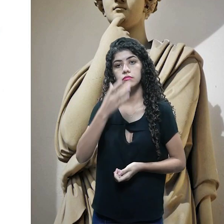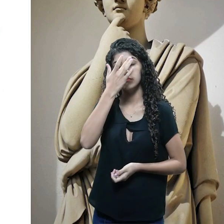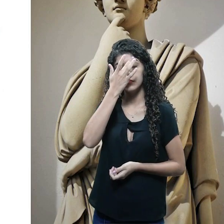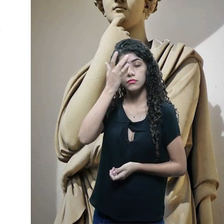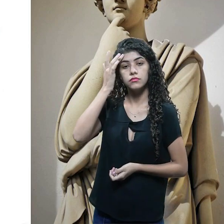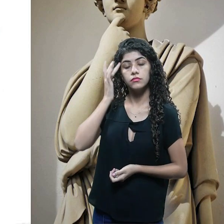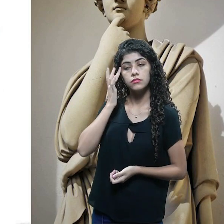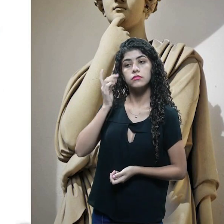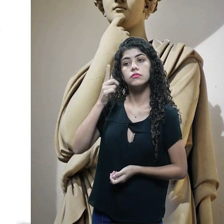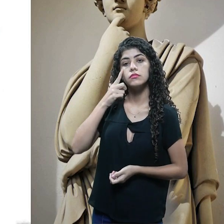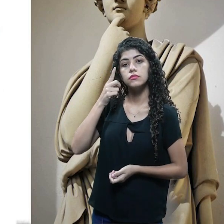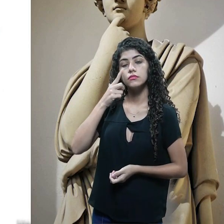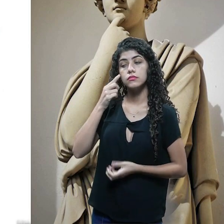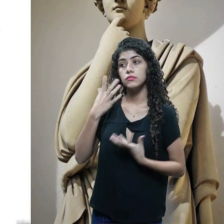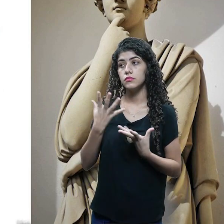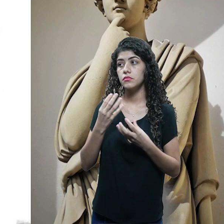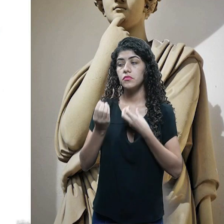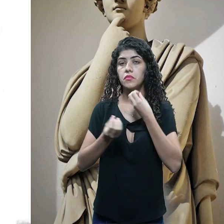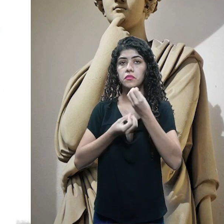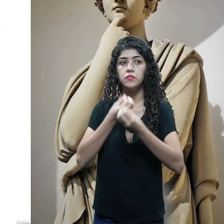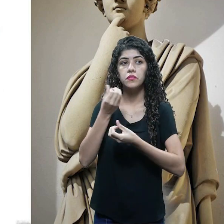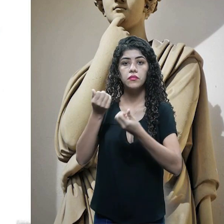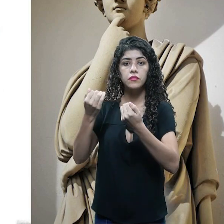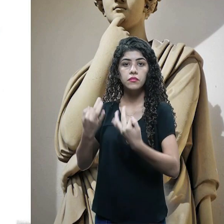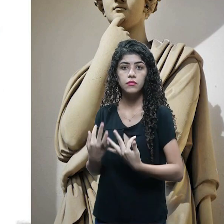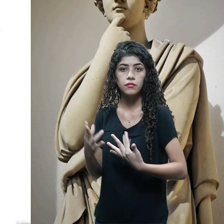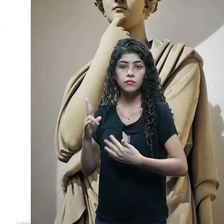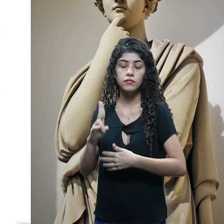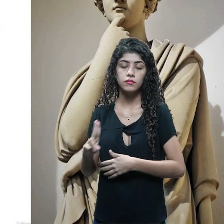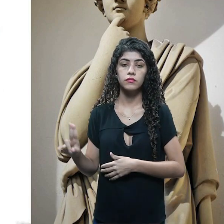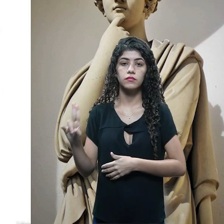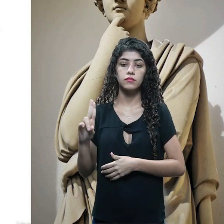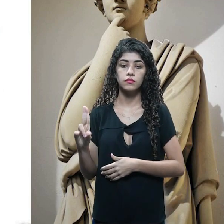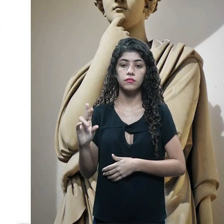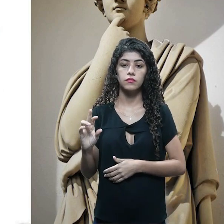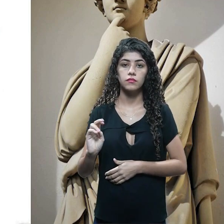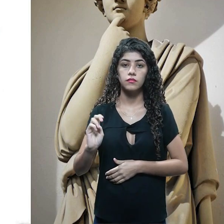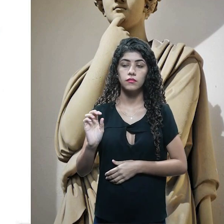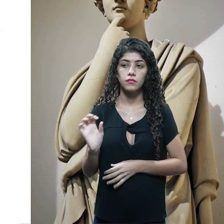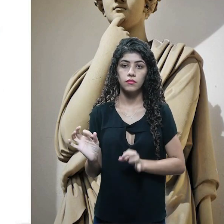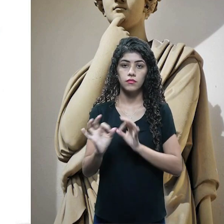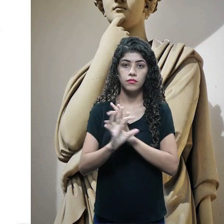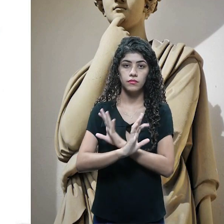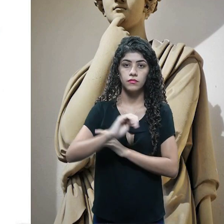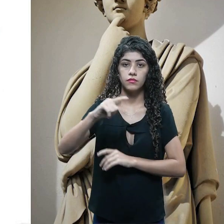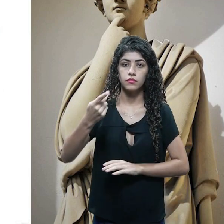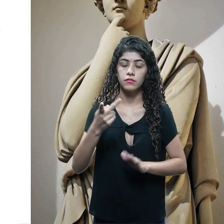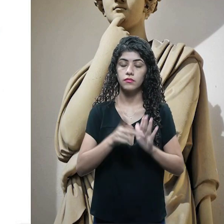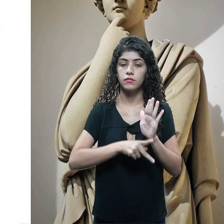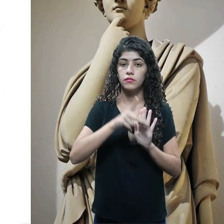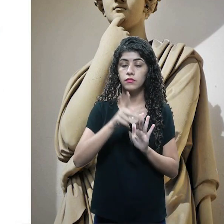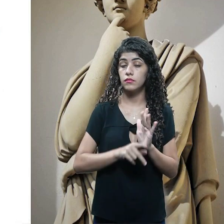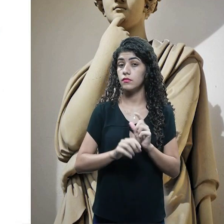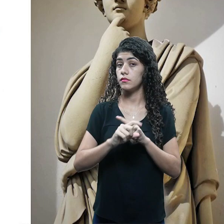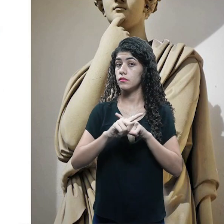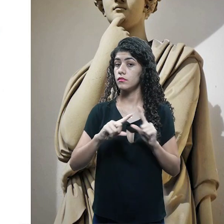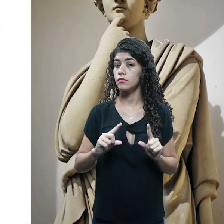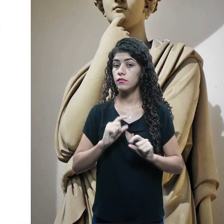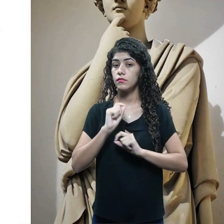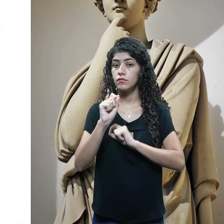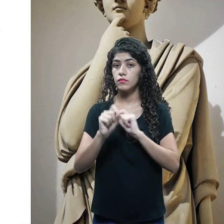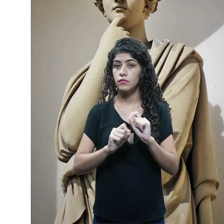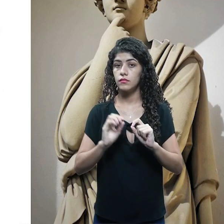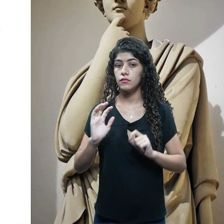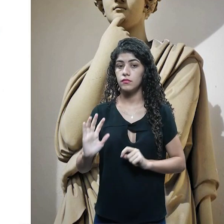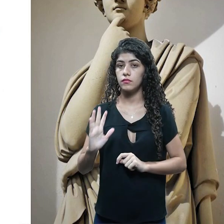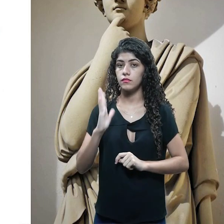proponente pensar em como vai prestar contas, como emitir as notas fiscais só no final do projeto. Mas a